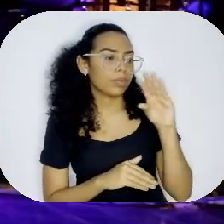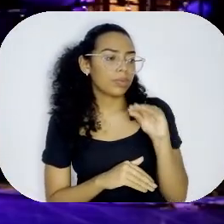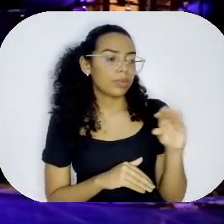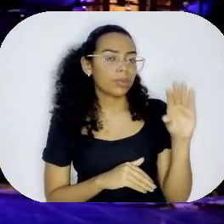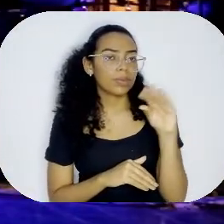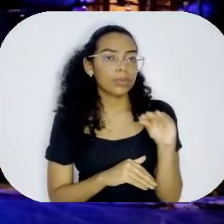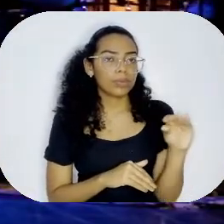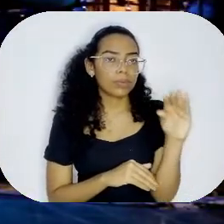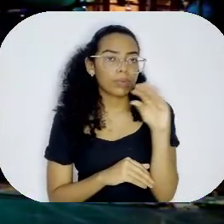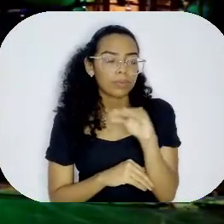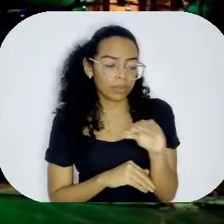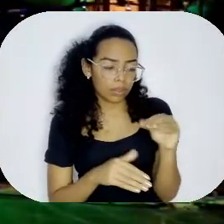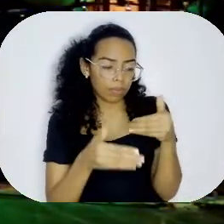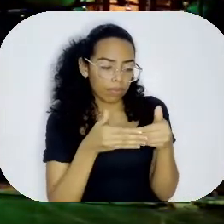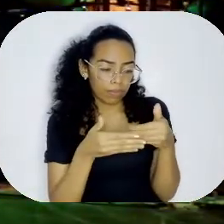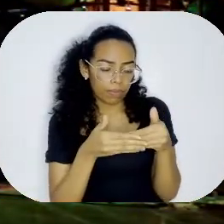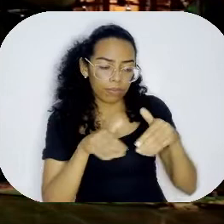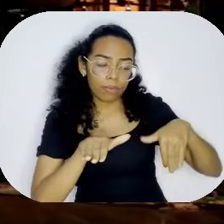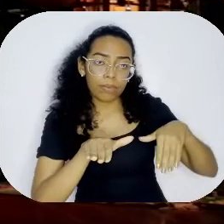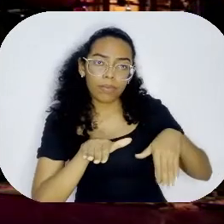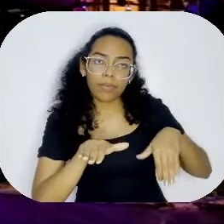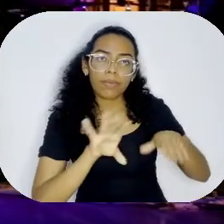A boca da tua praia quase democrática,